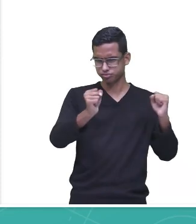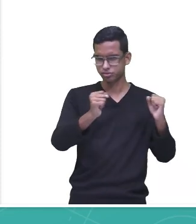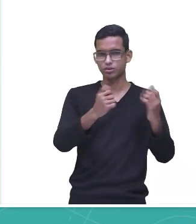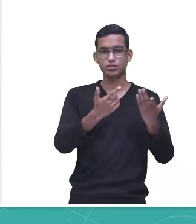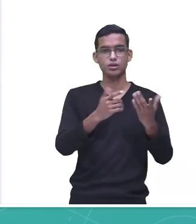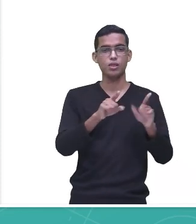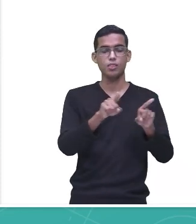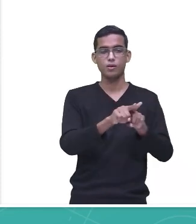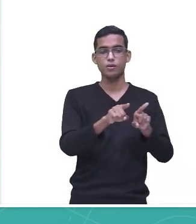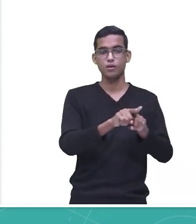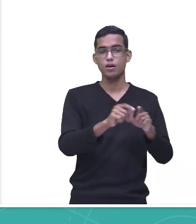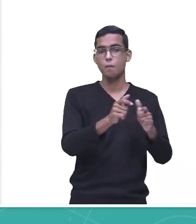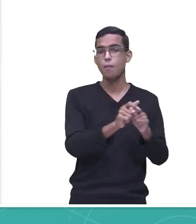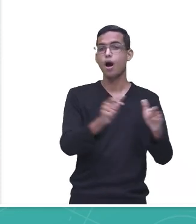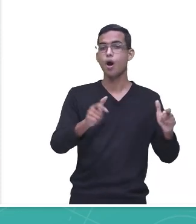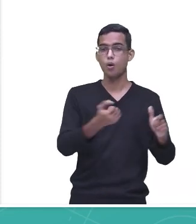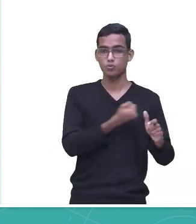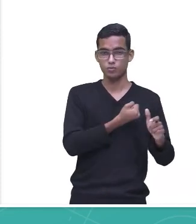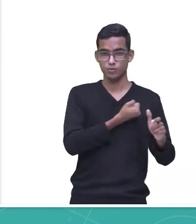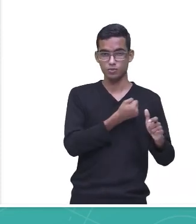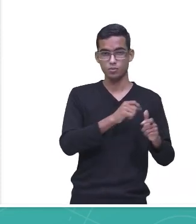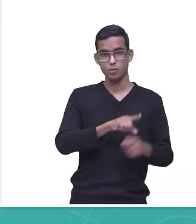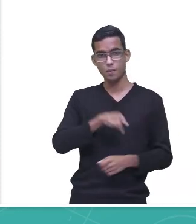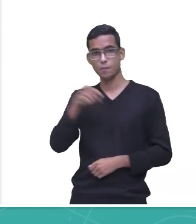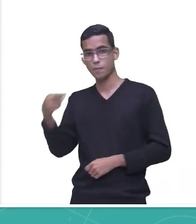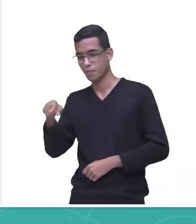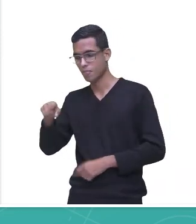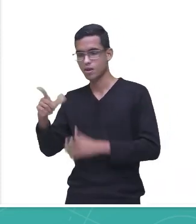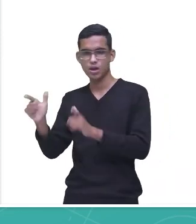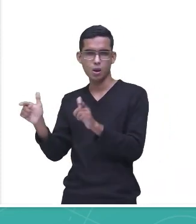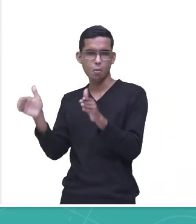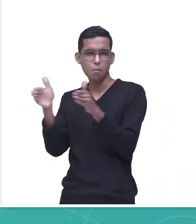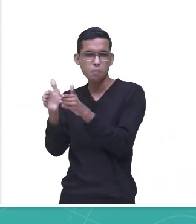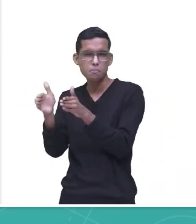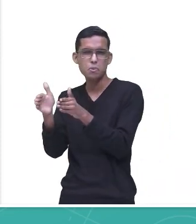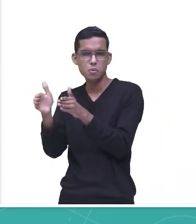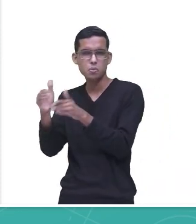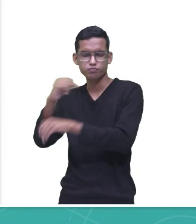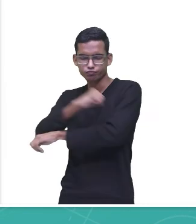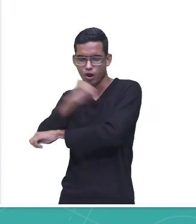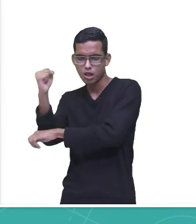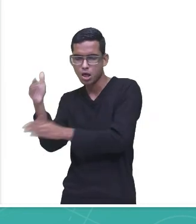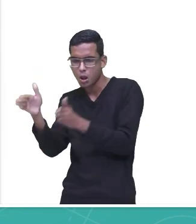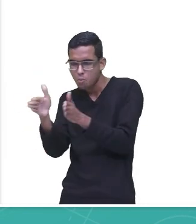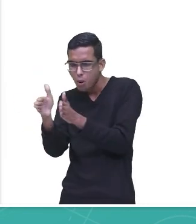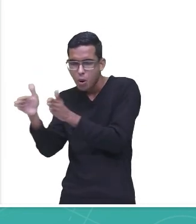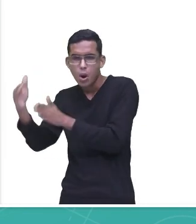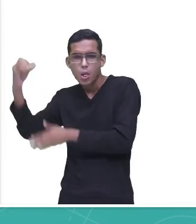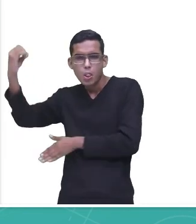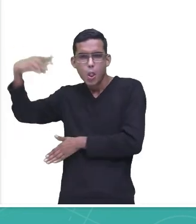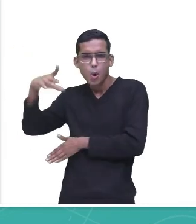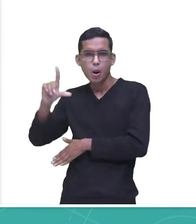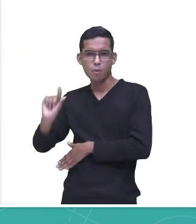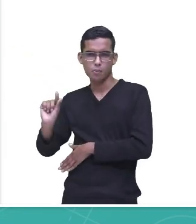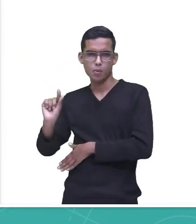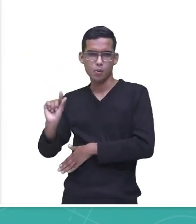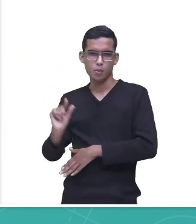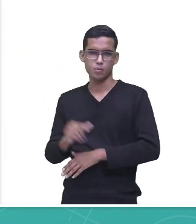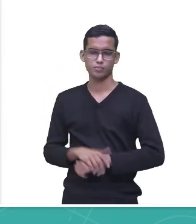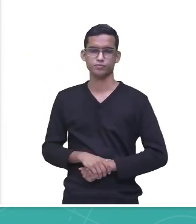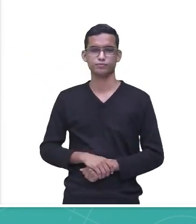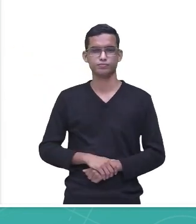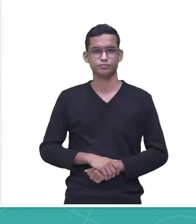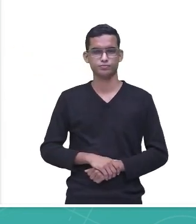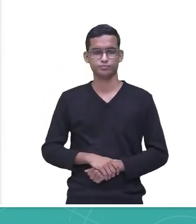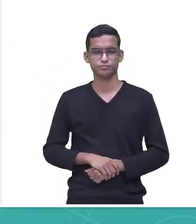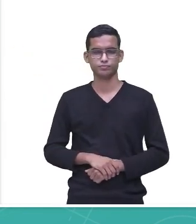com isso, no estilo gótico, como havia muita janela, havia grande iluminação interior. Já na românica havia pouca